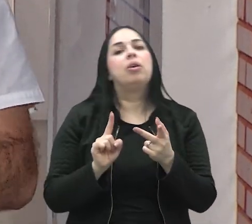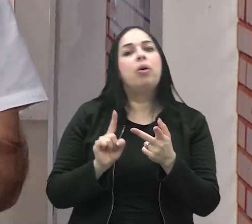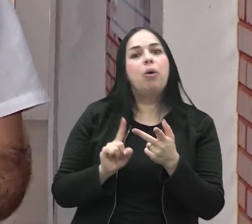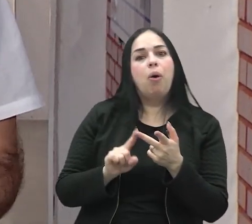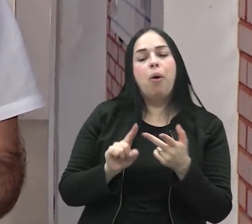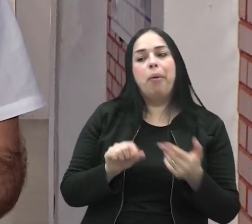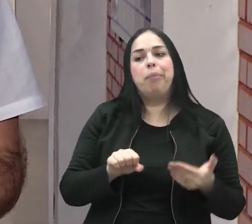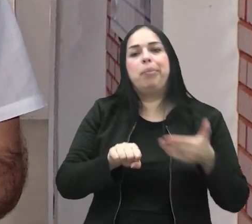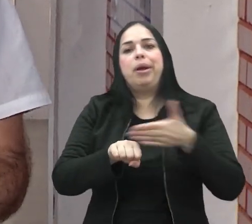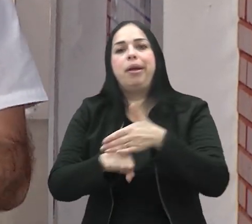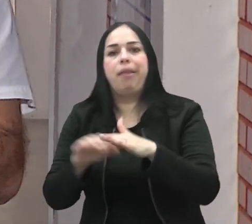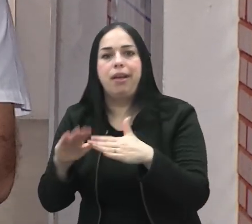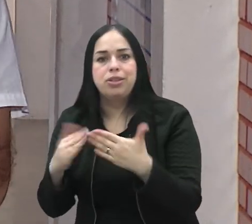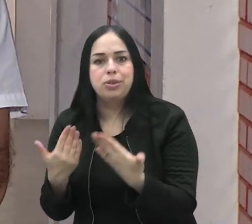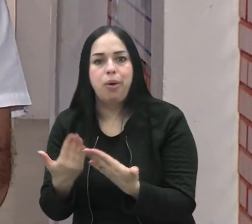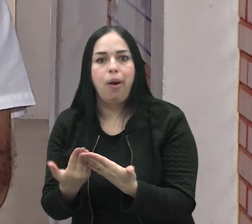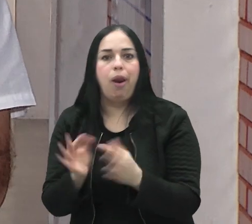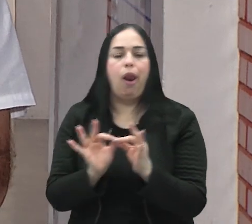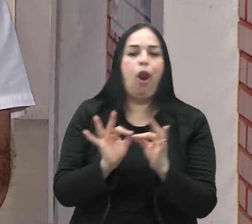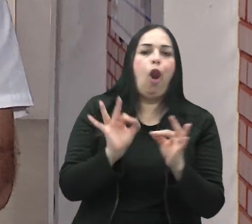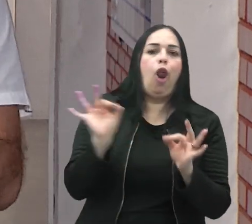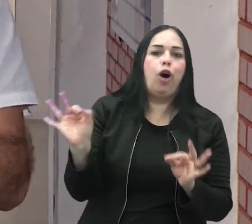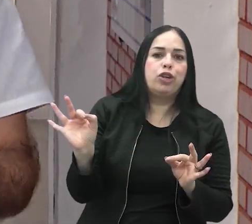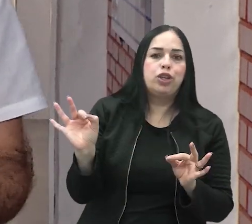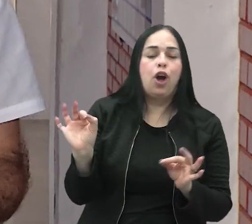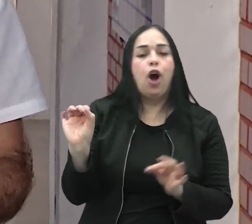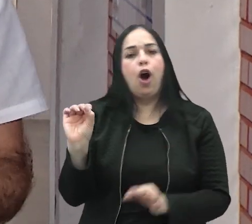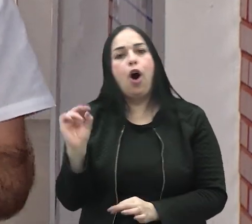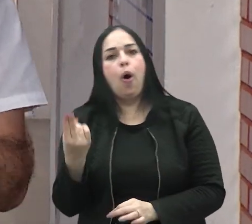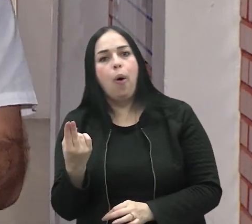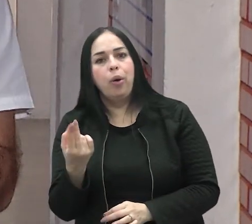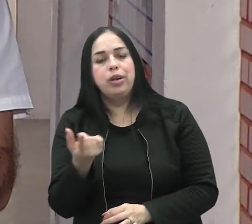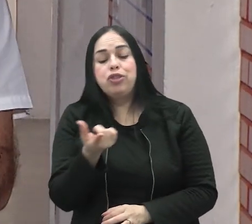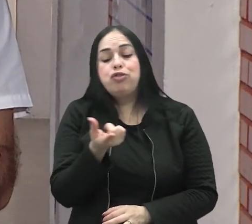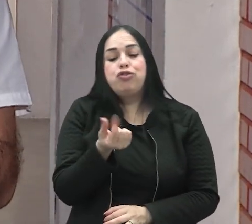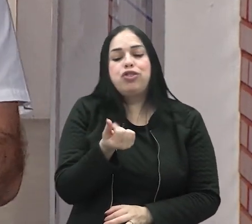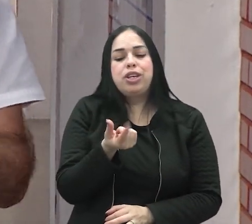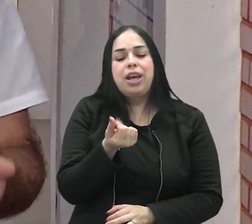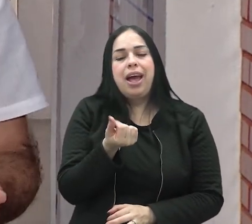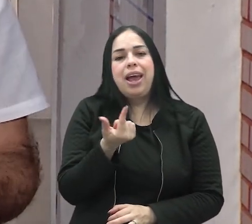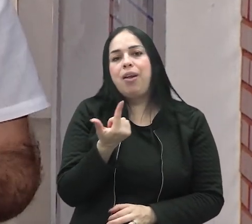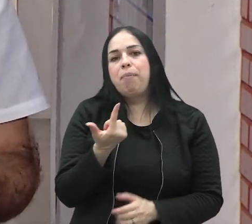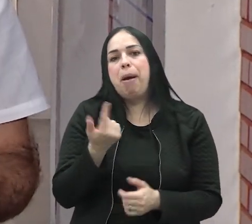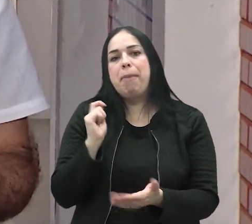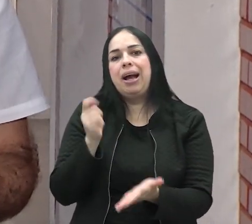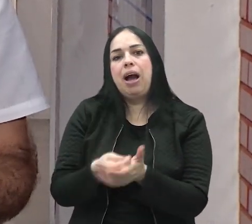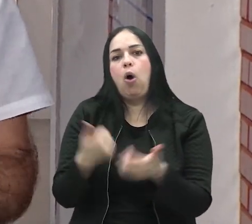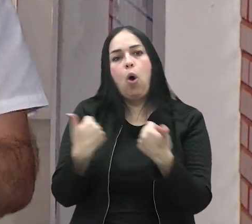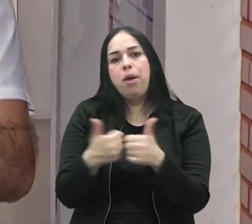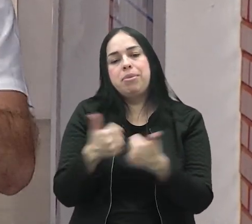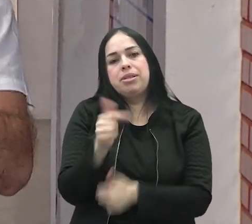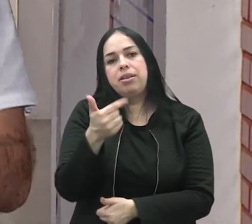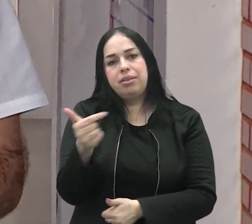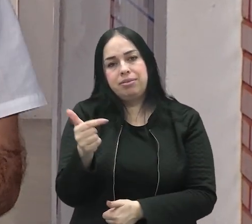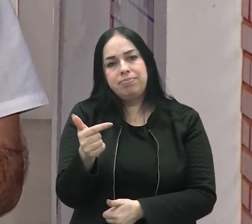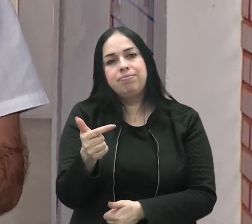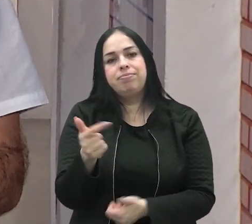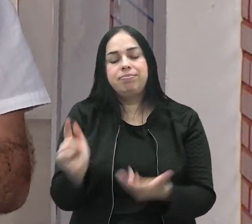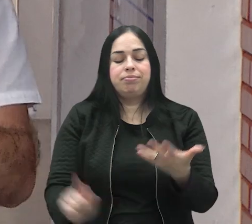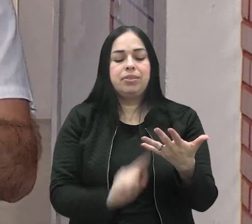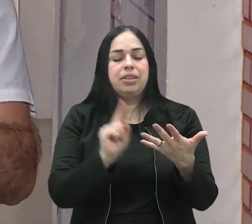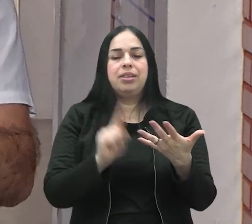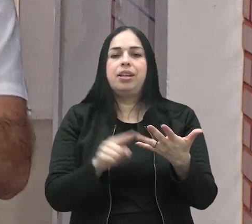adolescência ou a dificuldade de acesso à escola, seja pela distância ou não terem dinheiro para o